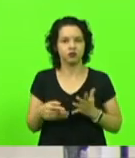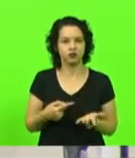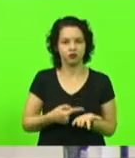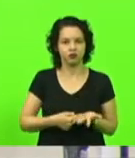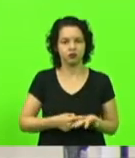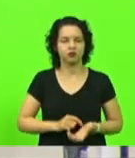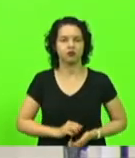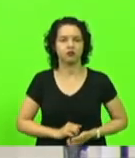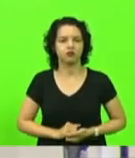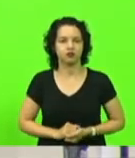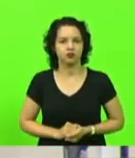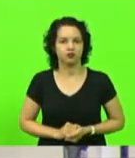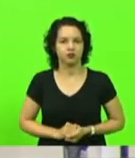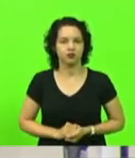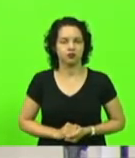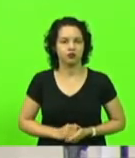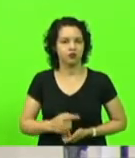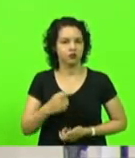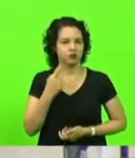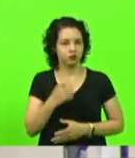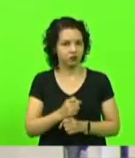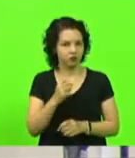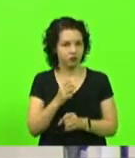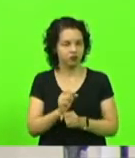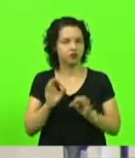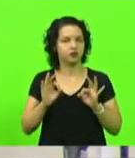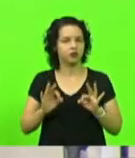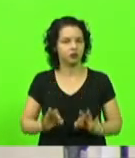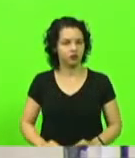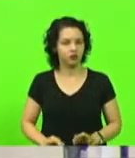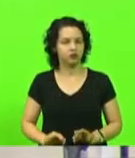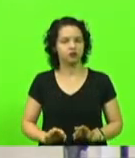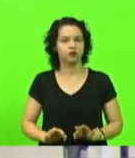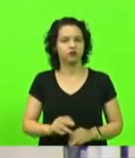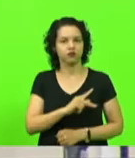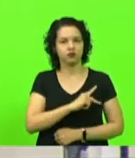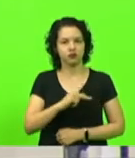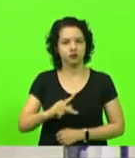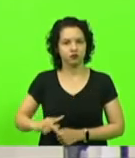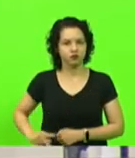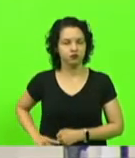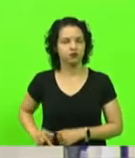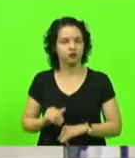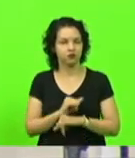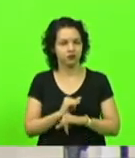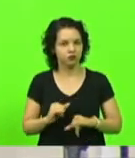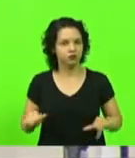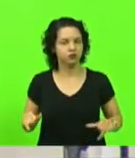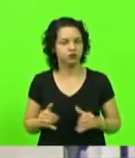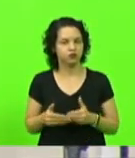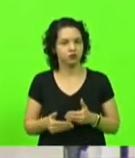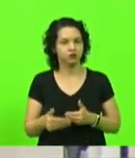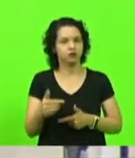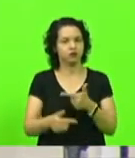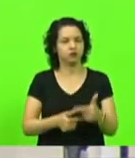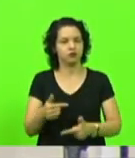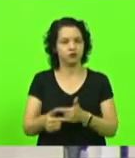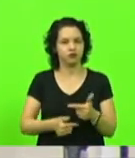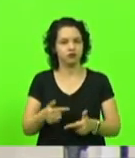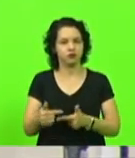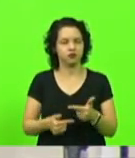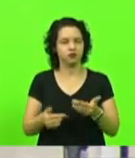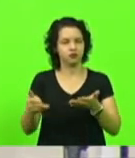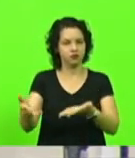ordinária. Havendo um quórum regimental, o senhor presidente declarou abertos os trabalhos e